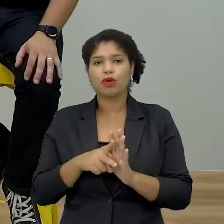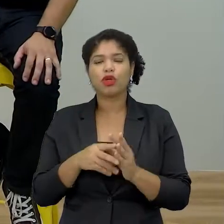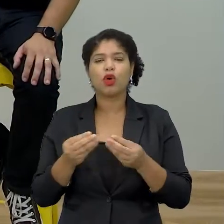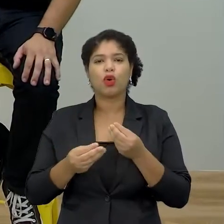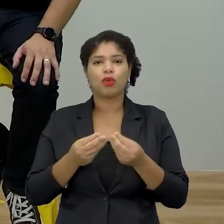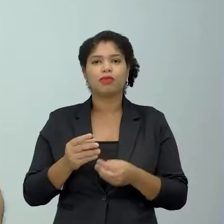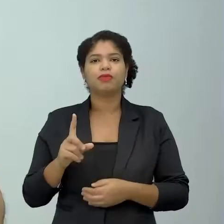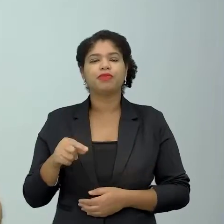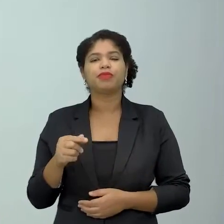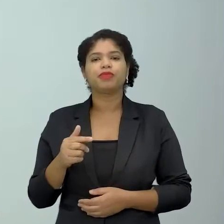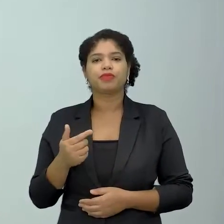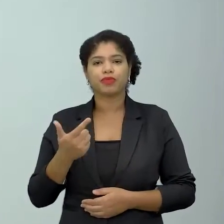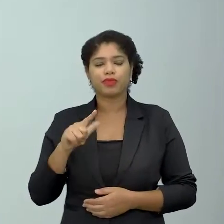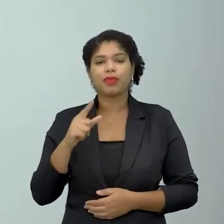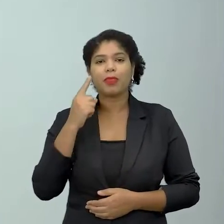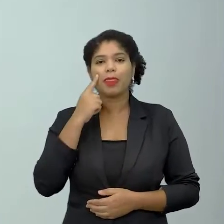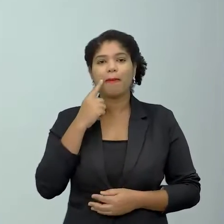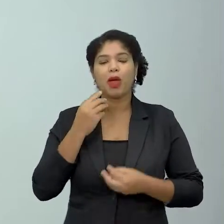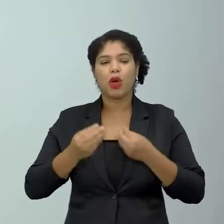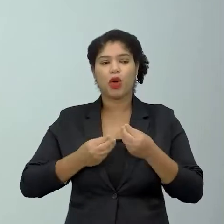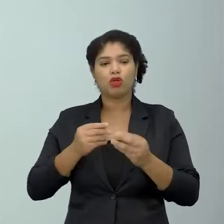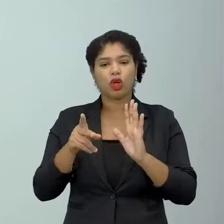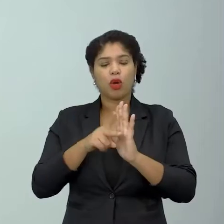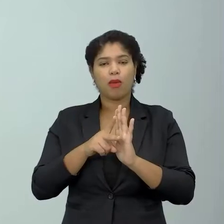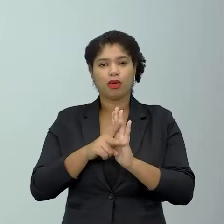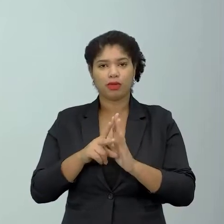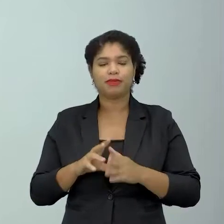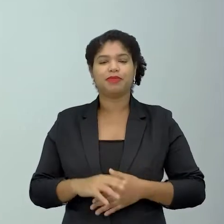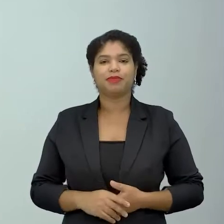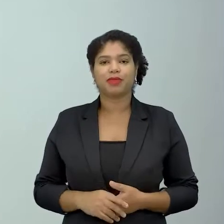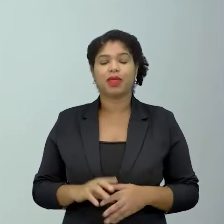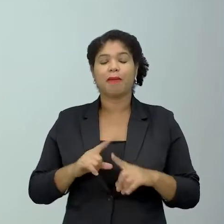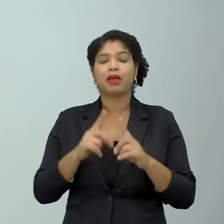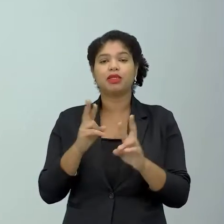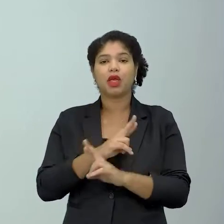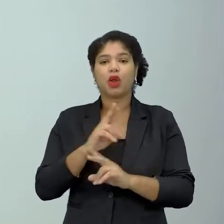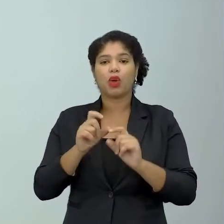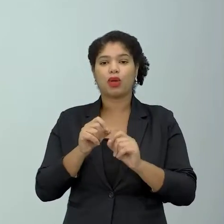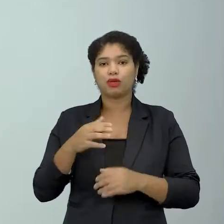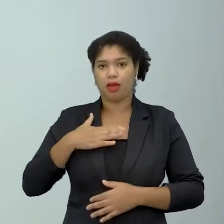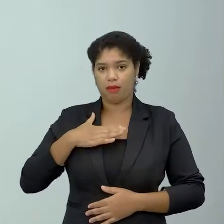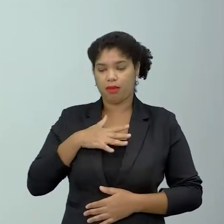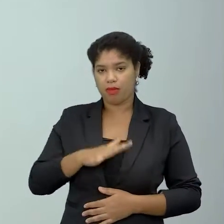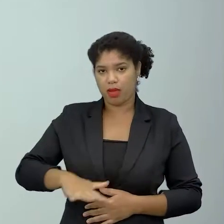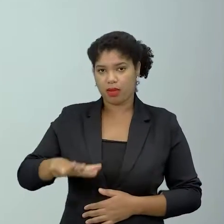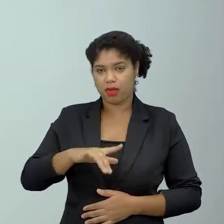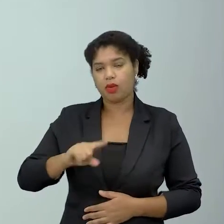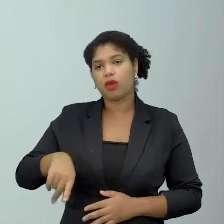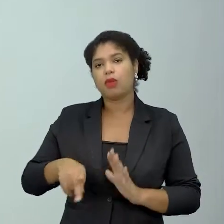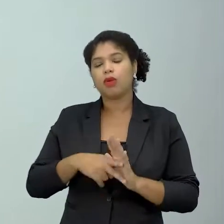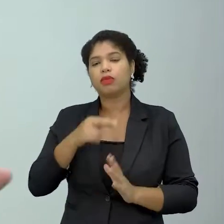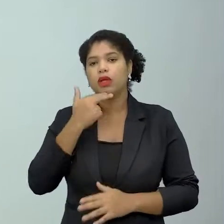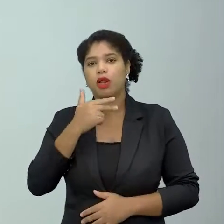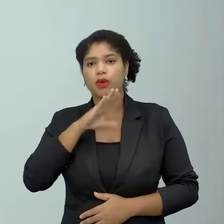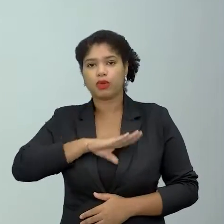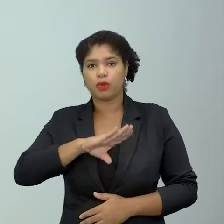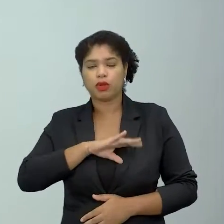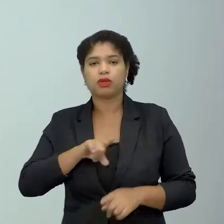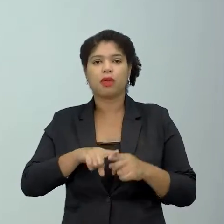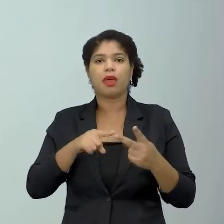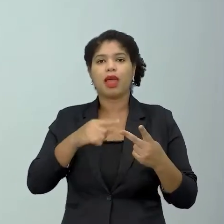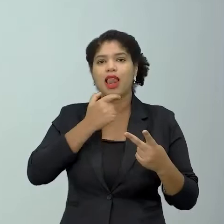esse é um grande ponto, porque assim, eu falo com relação à minha área, né? Eu sou professor de língua portuguesa, professor de letras, professor de inglês,